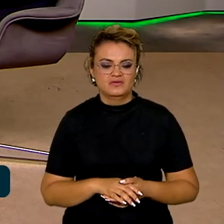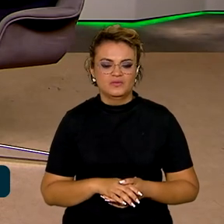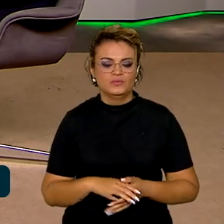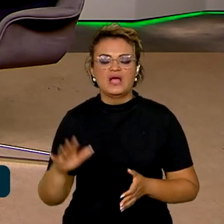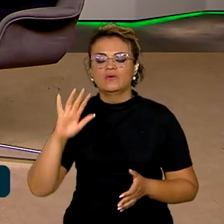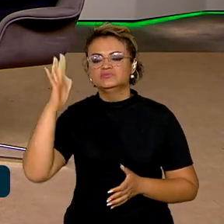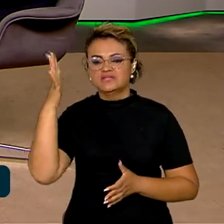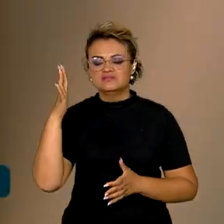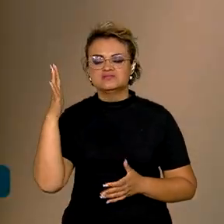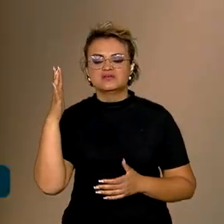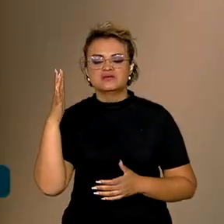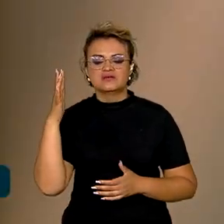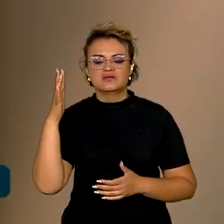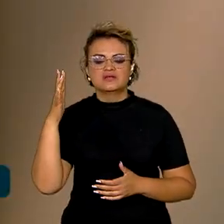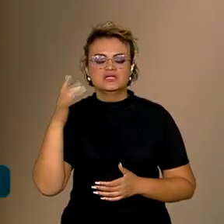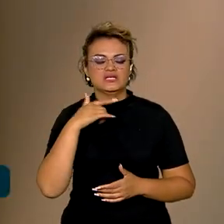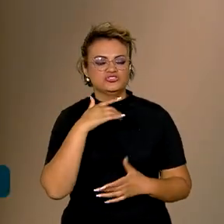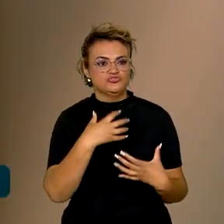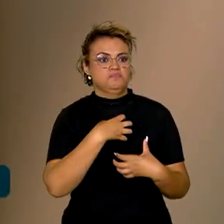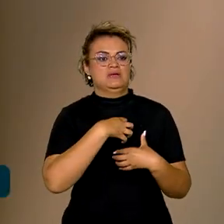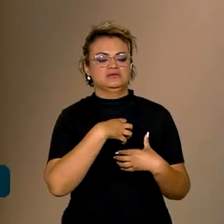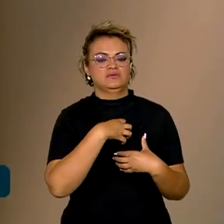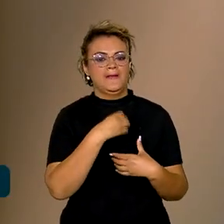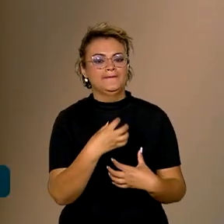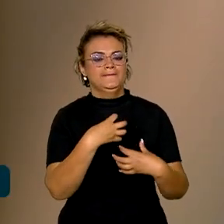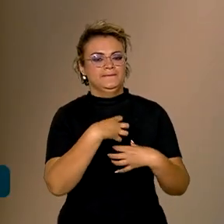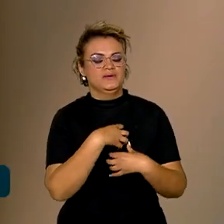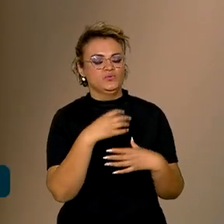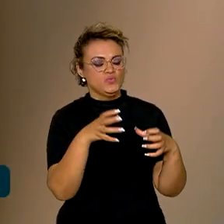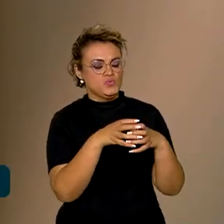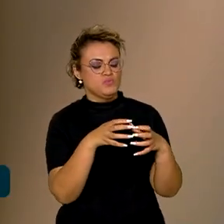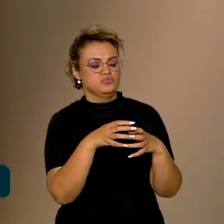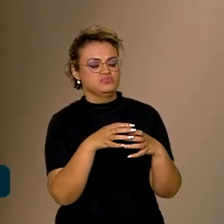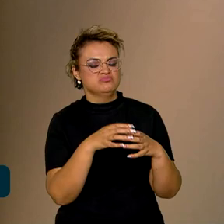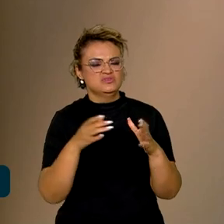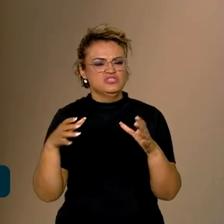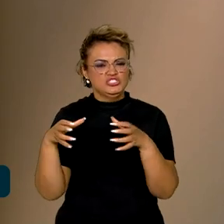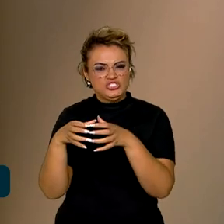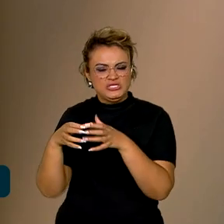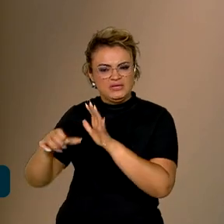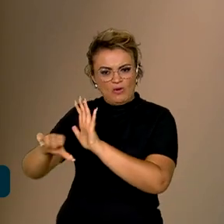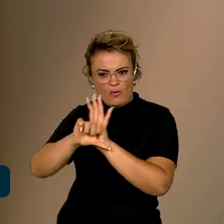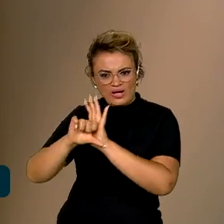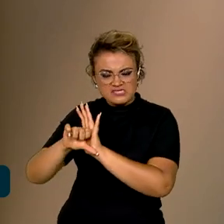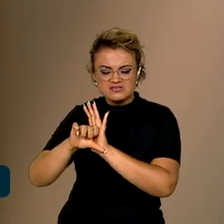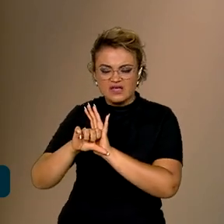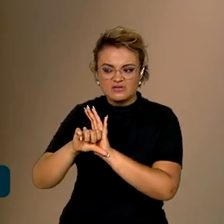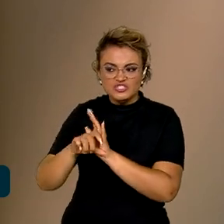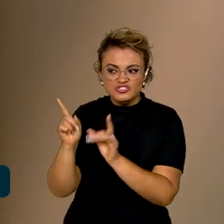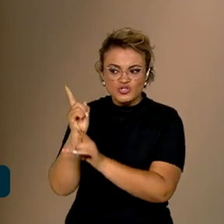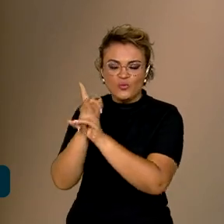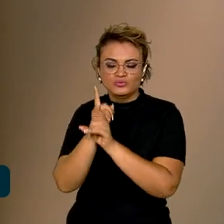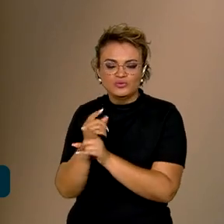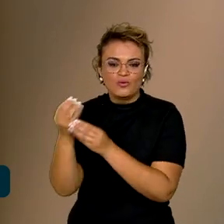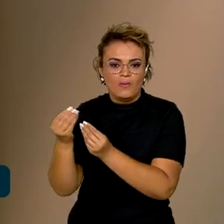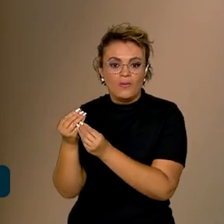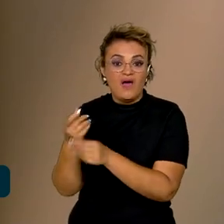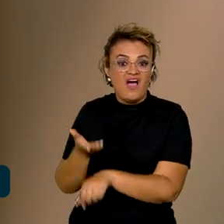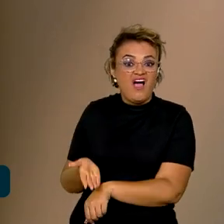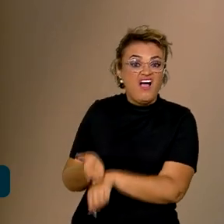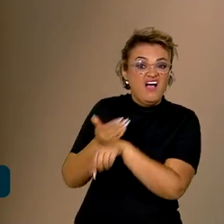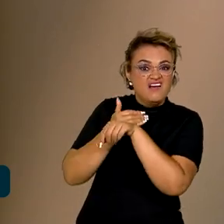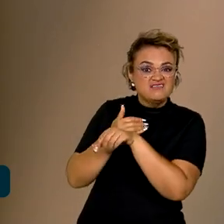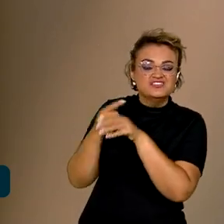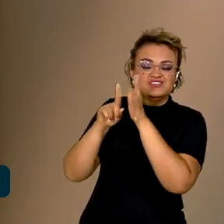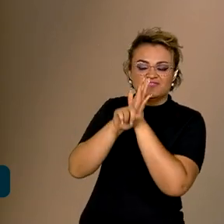em que a gente realmente conseguiu impactar o crime organizado não vieram desse tipo de atuação, vieram de investigações